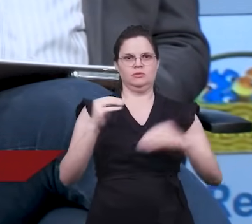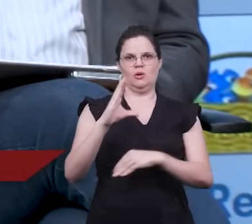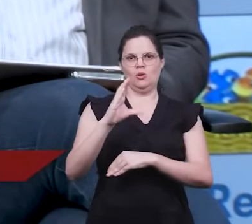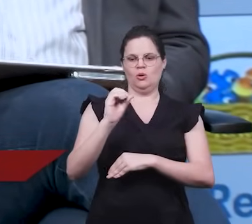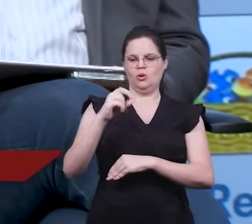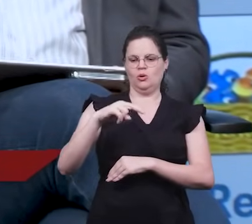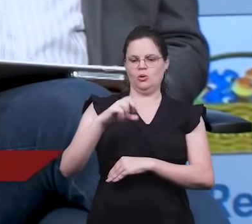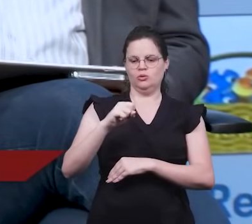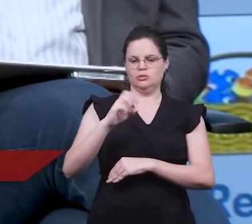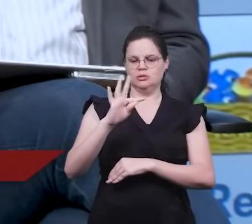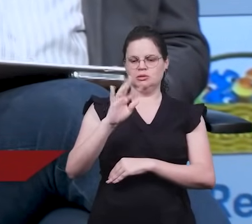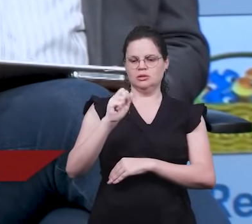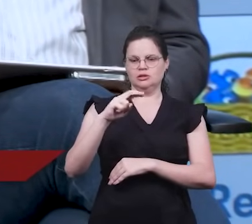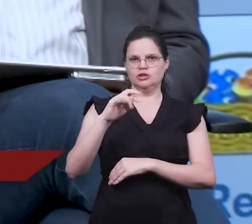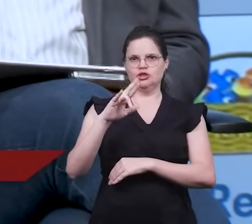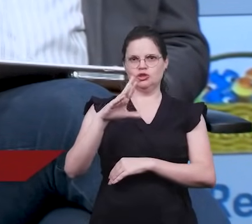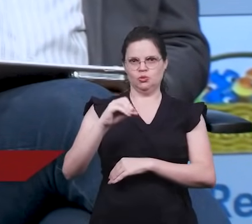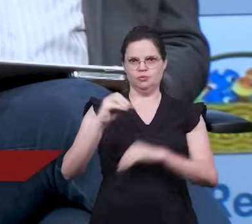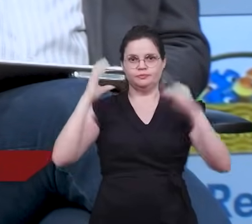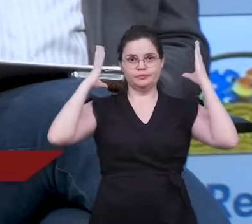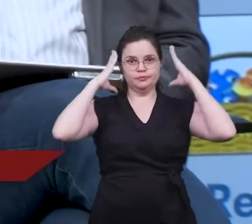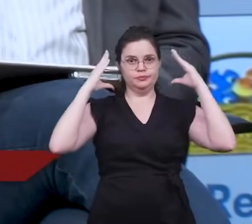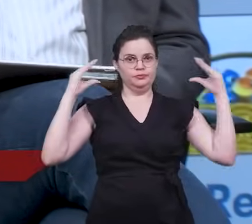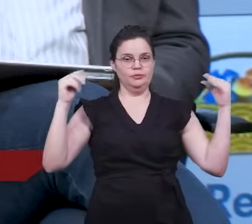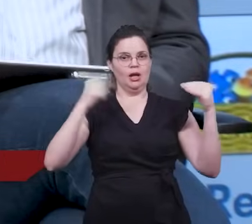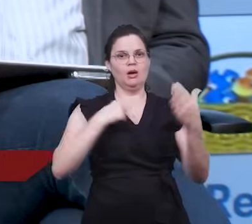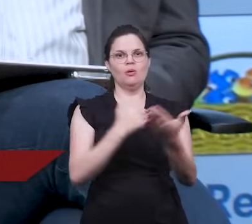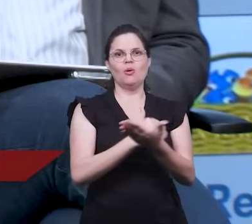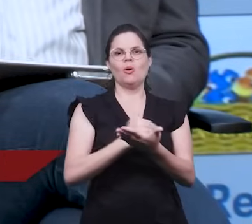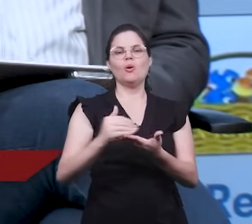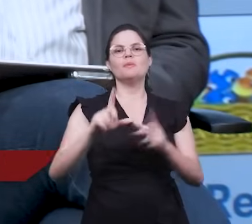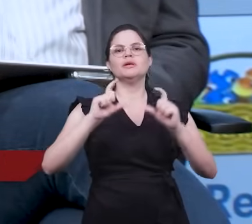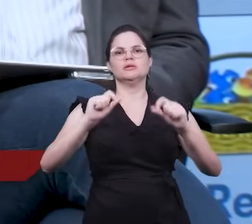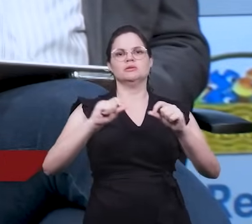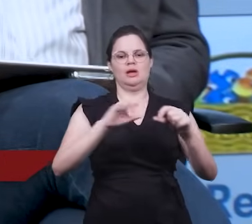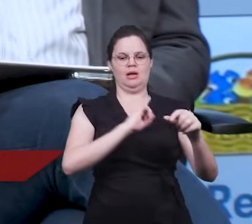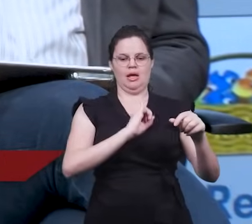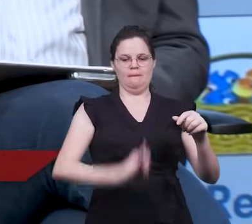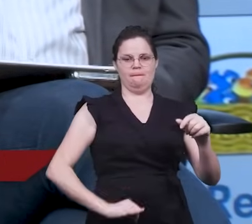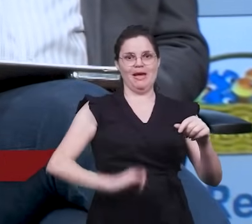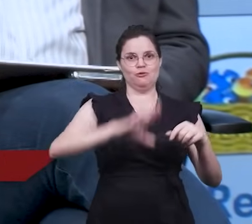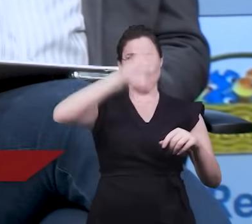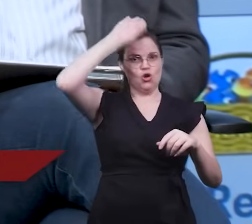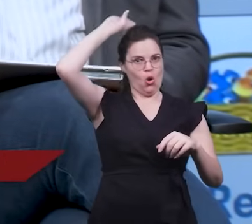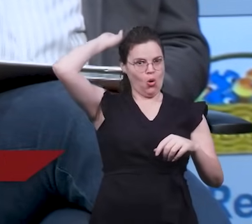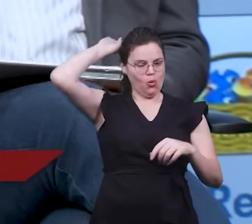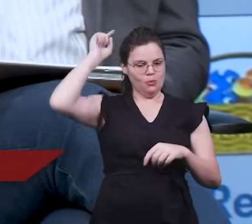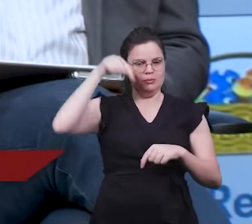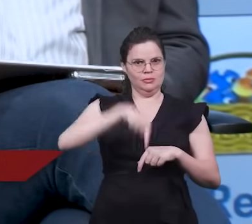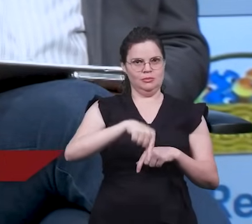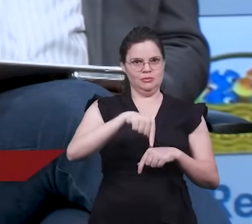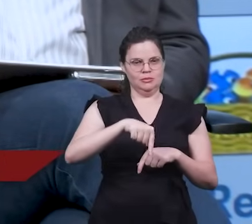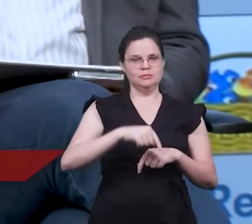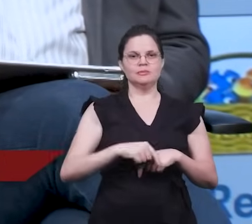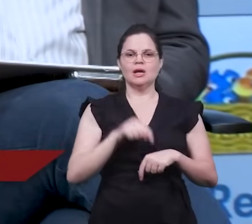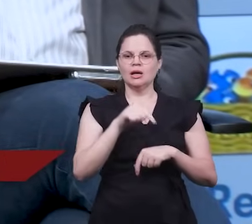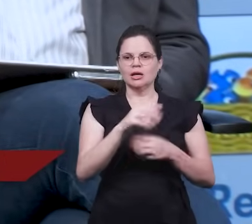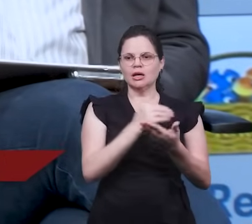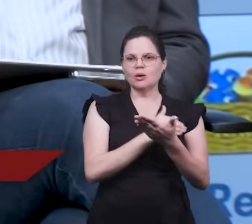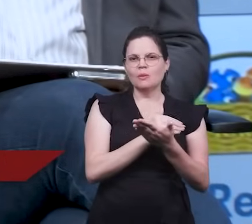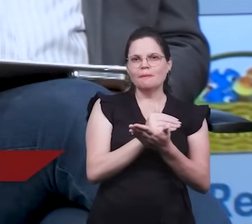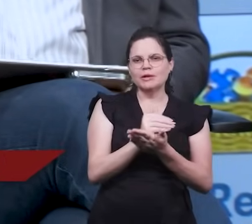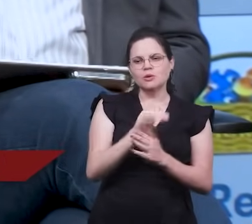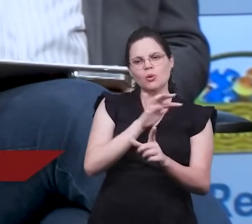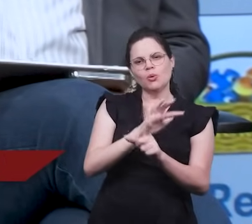seja, esse período do Império Romano que iniciou, né, esse período do